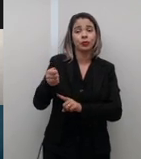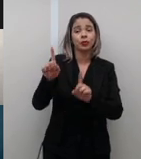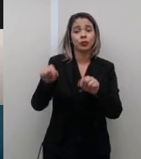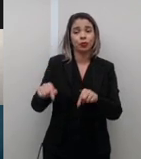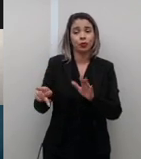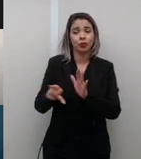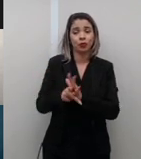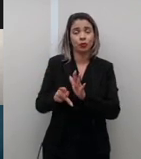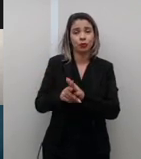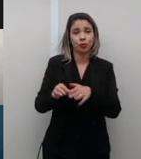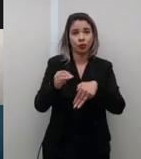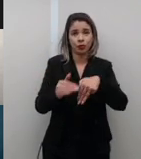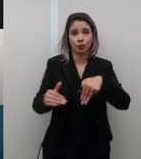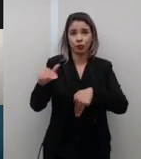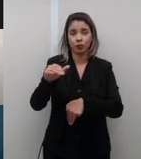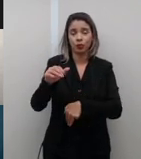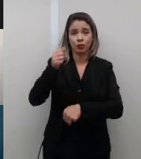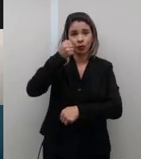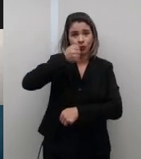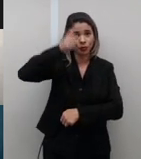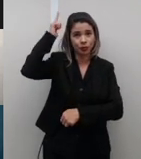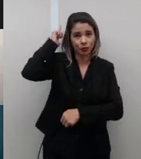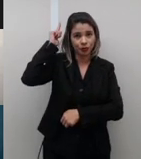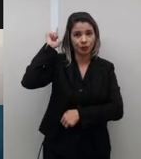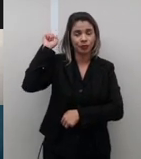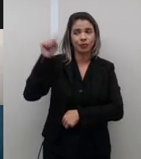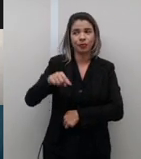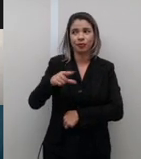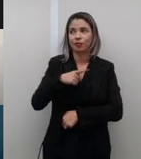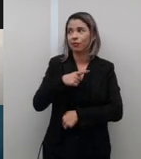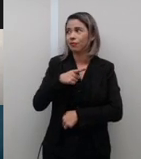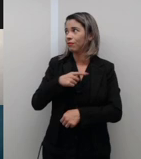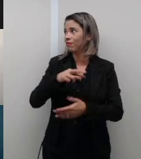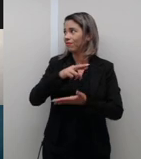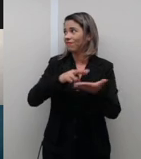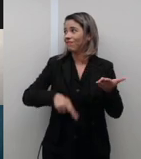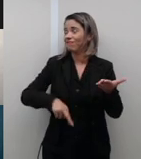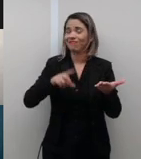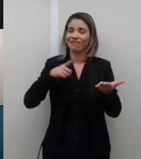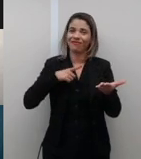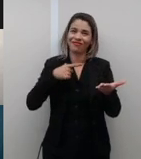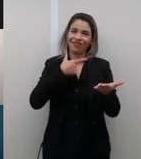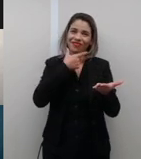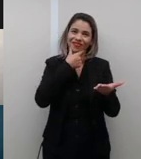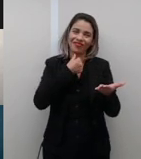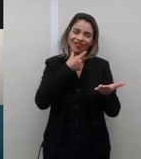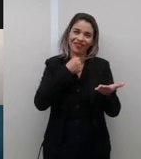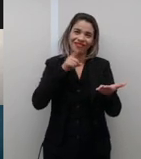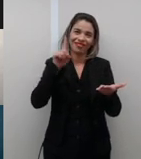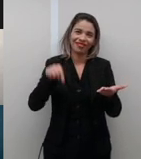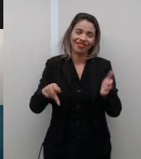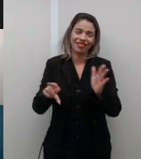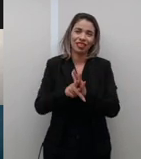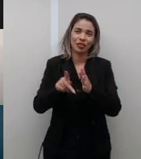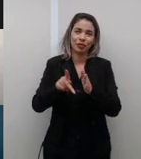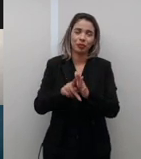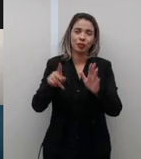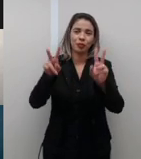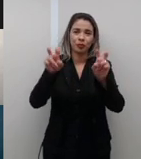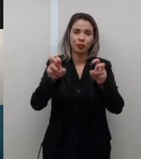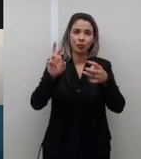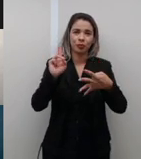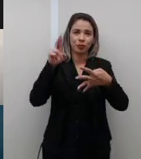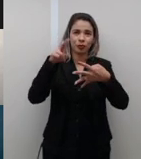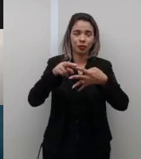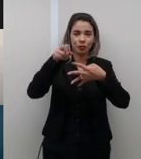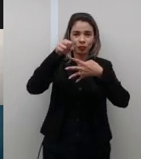ministro Alexandre de Moraes, que foi o relator, não é, do tema. Em repercussão geral, se for do interesse